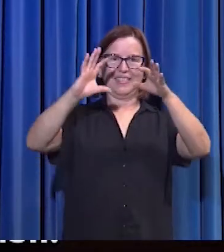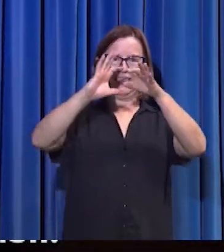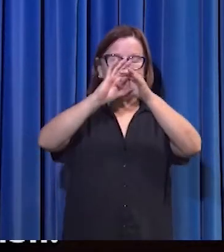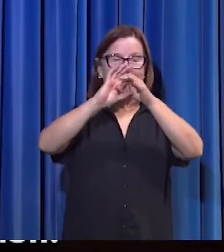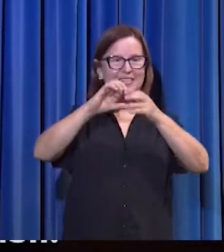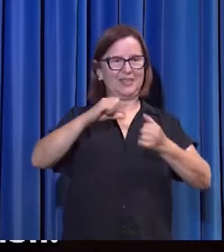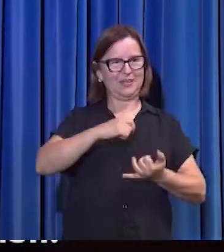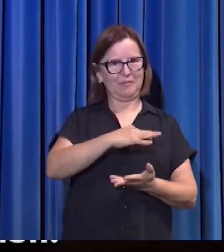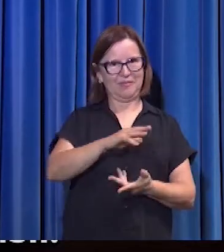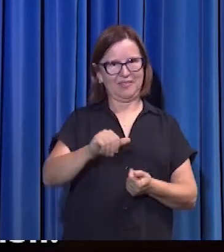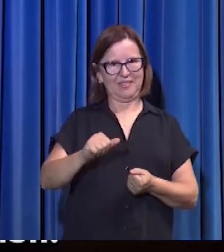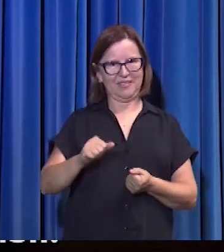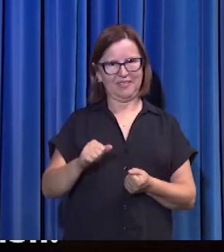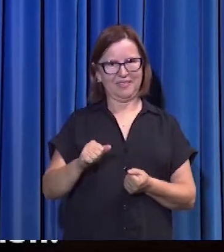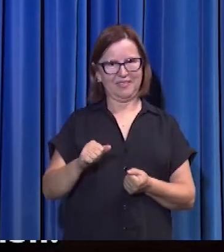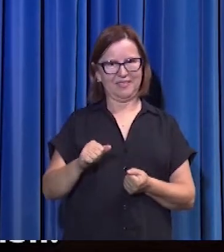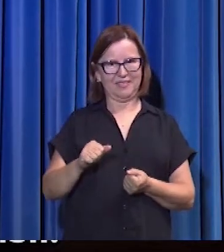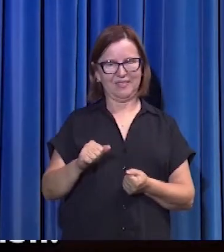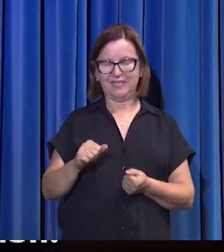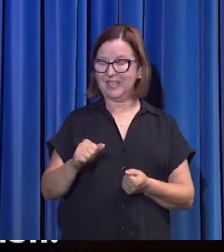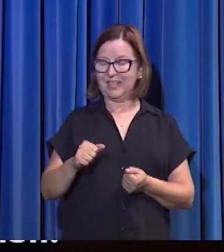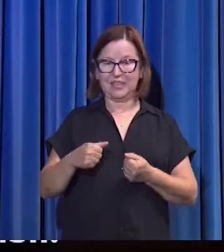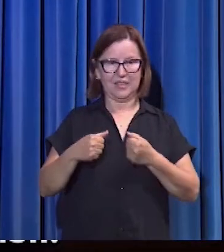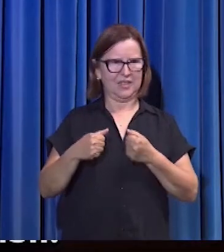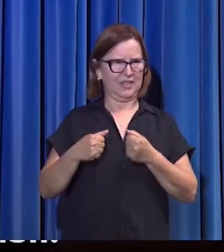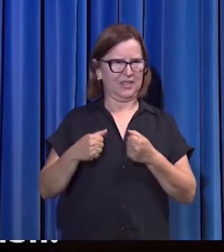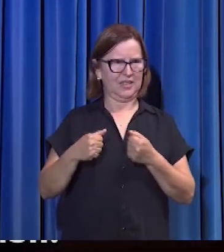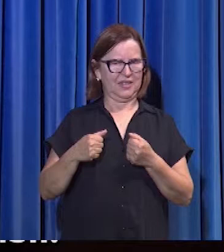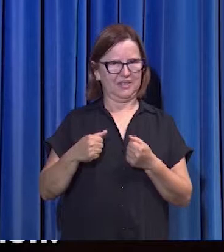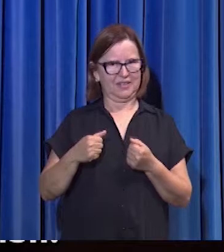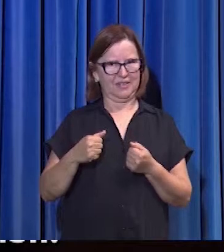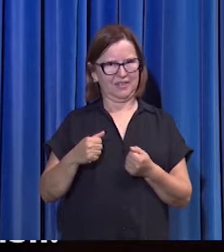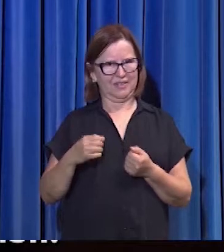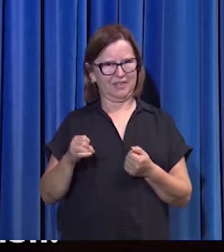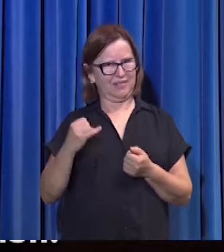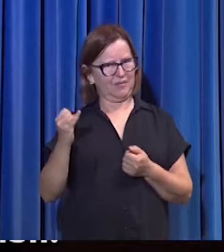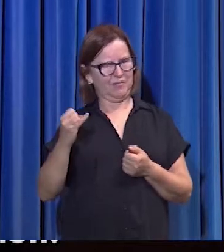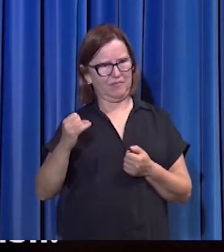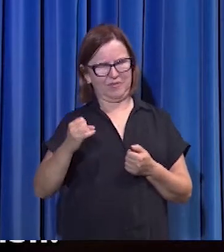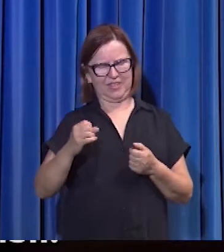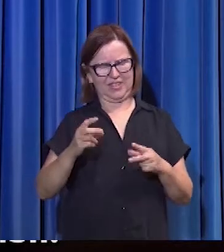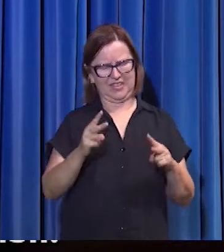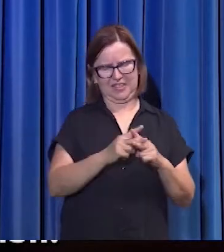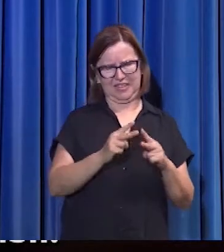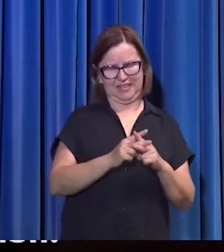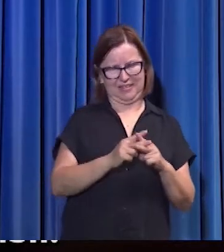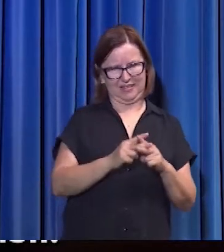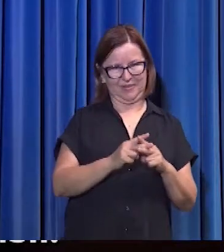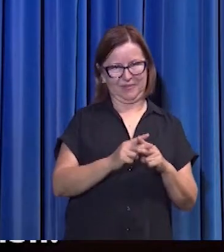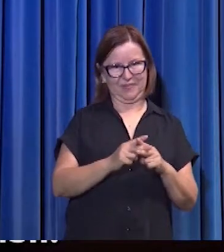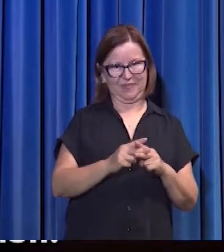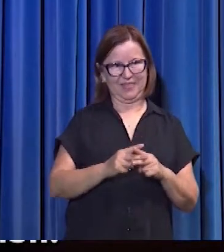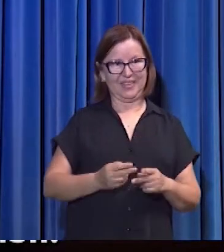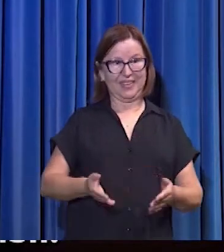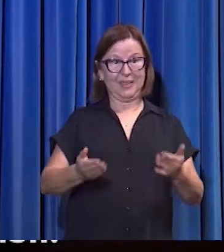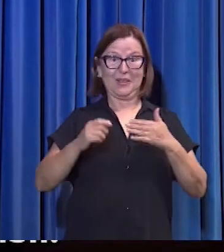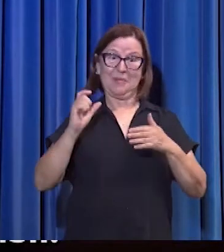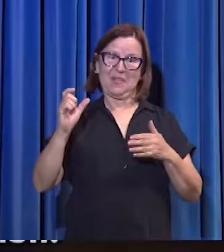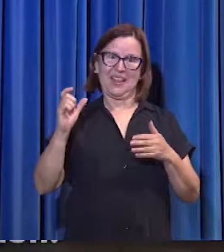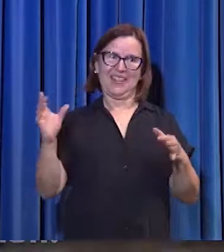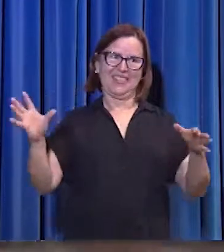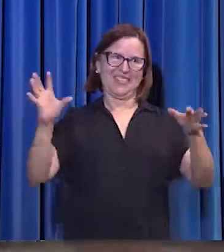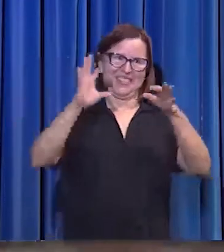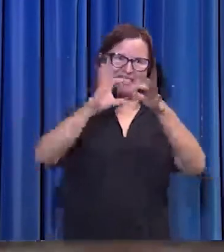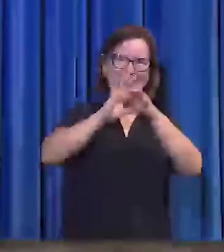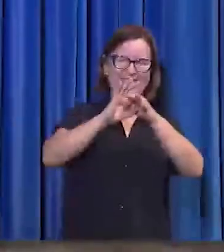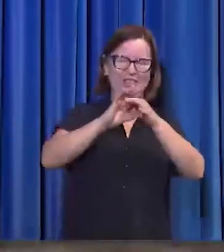mundo, não imputando aos homens as suas transgressões, e nos confiou a palavra da reconciliação. Olha que